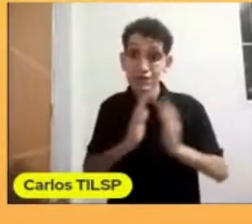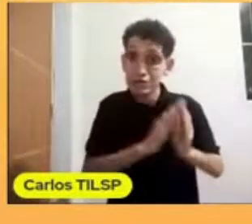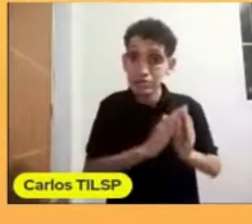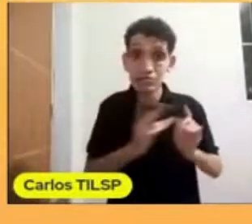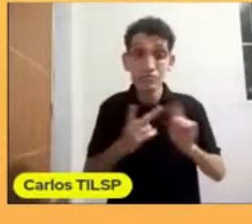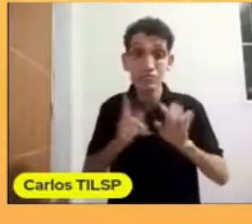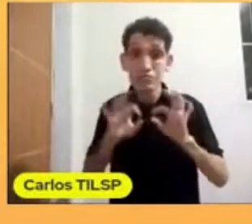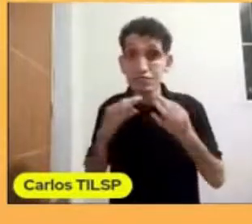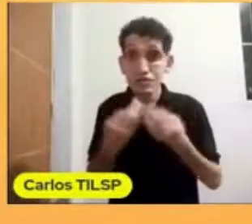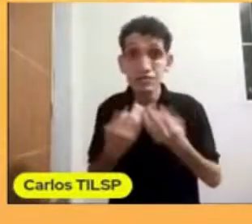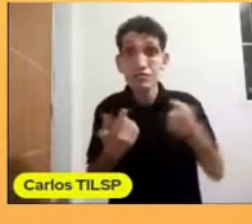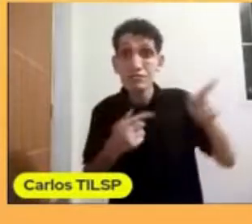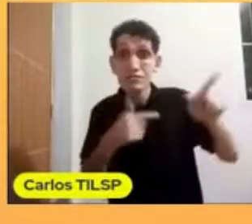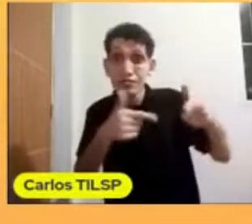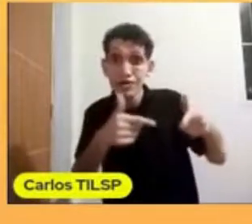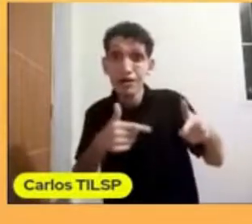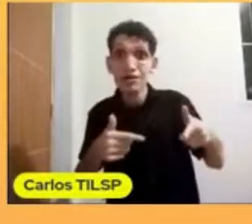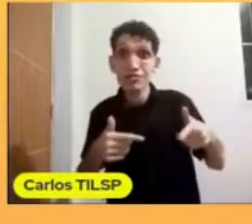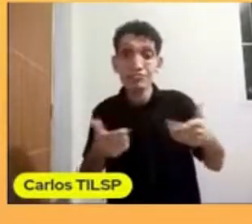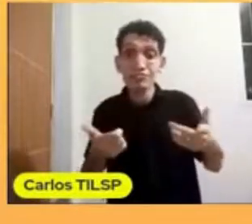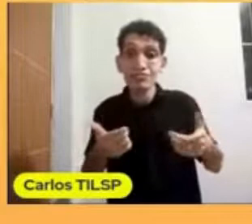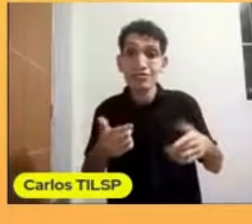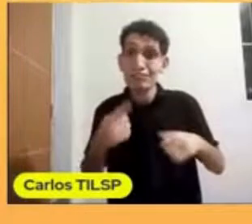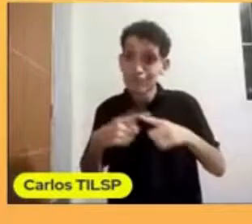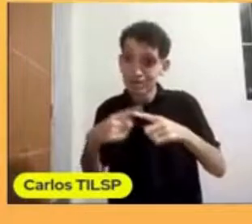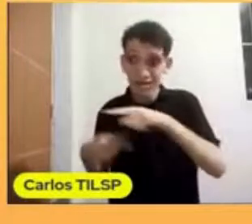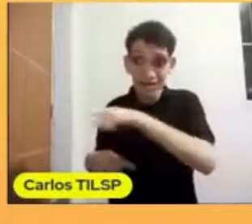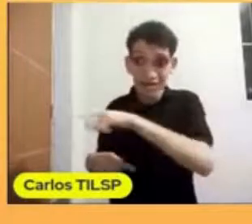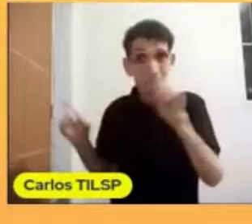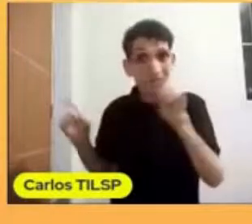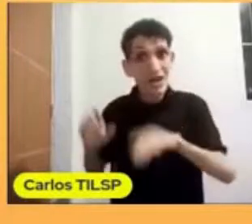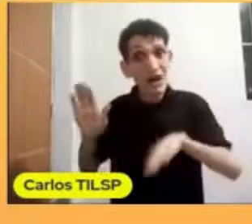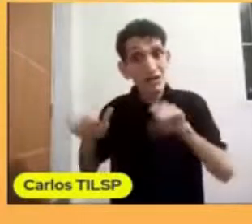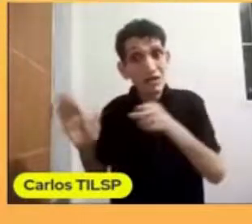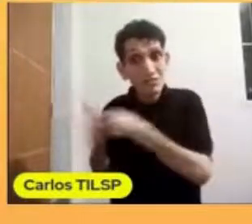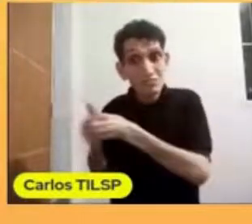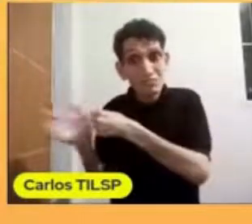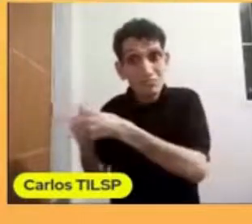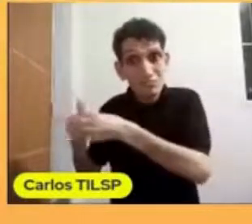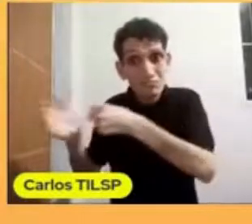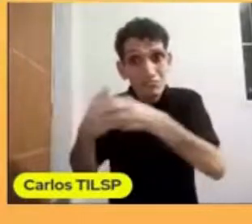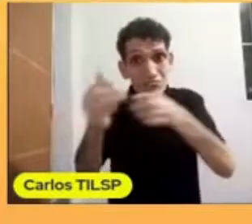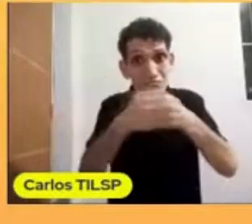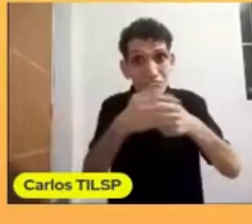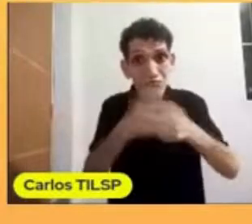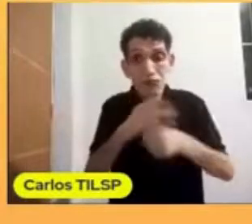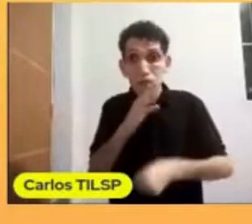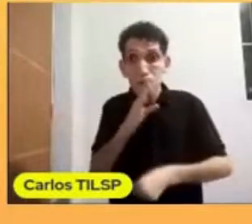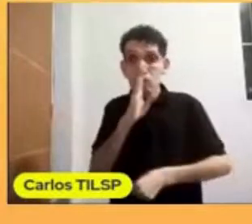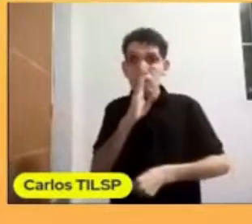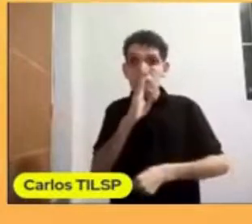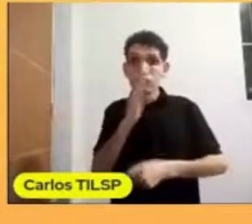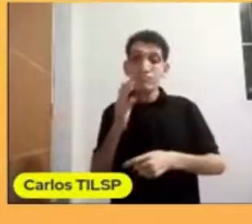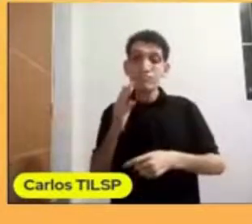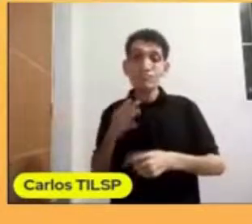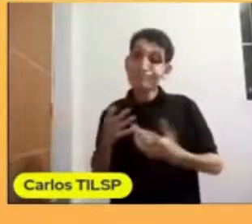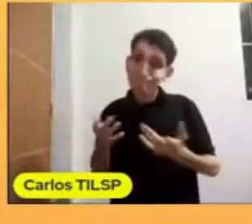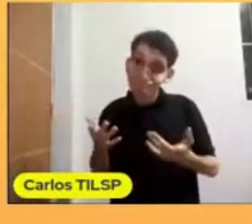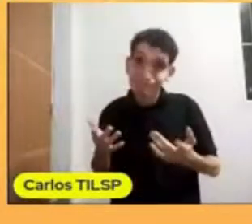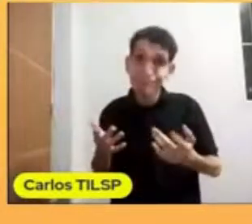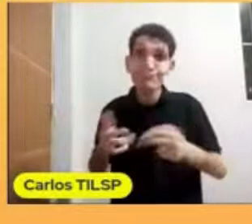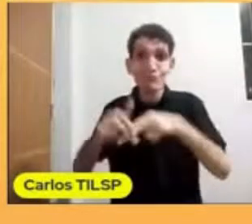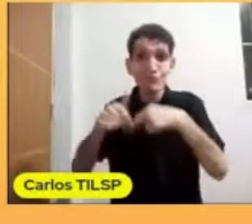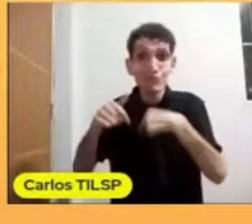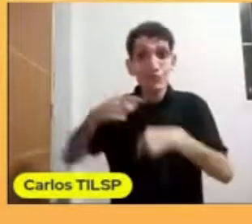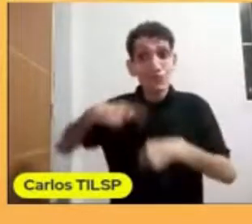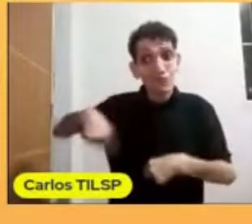pessoas não se manifestam. Então, quando a gente começa a entrar nesse mundo e ver como as pessoas elas utilizam a